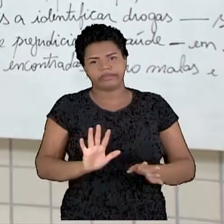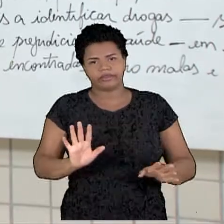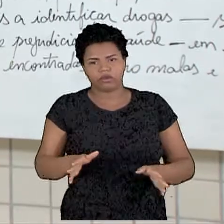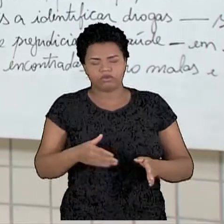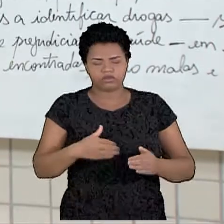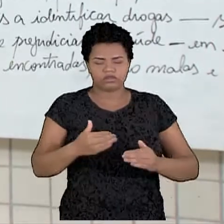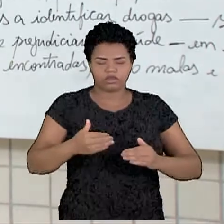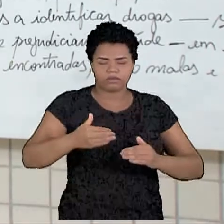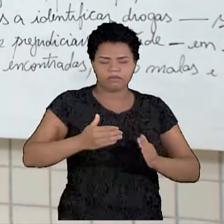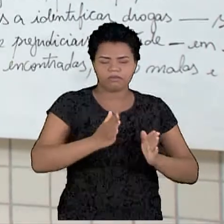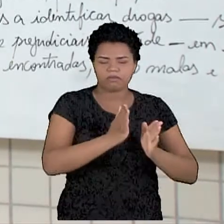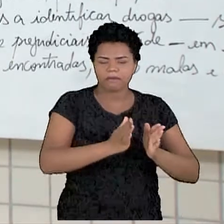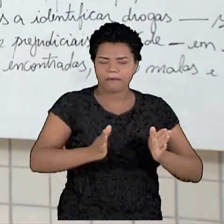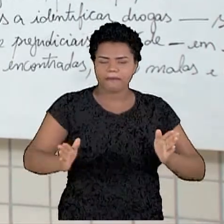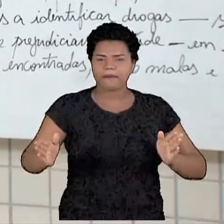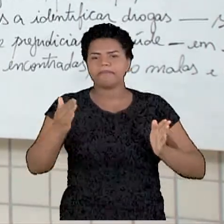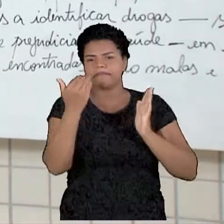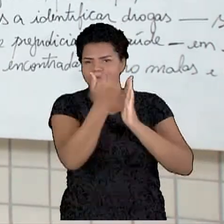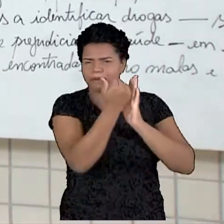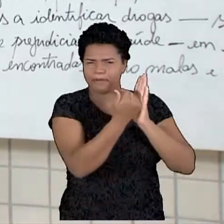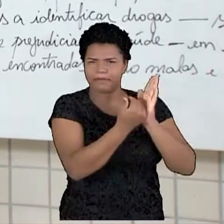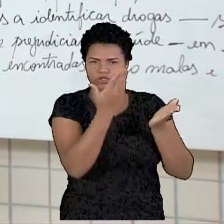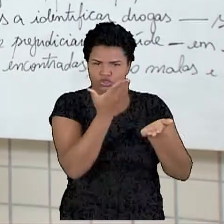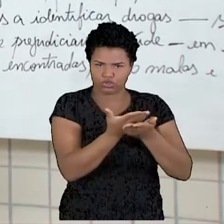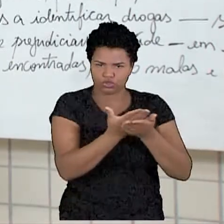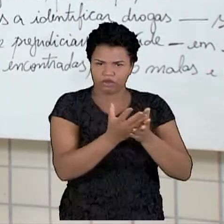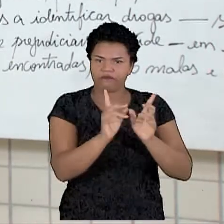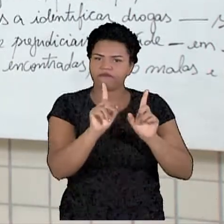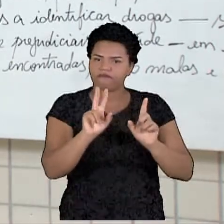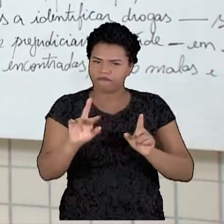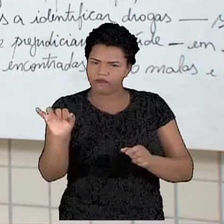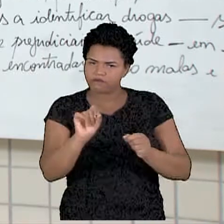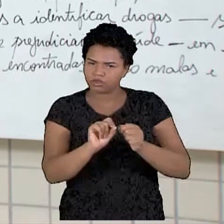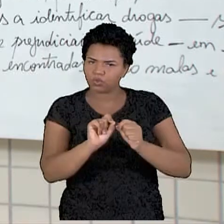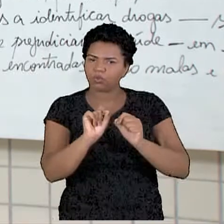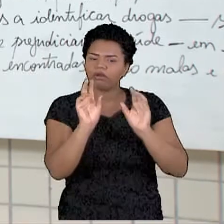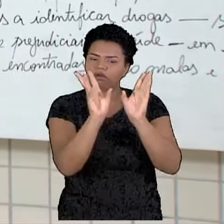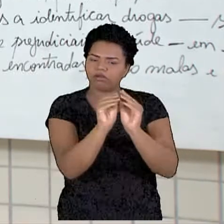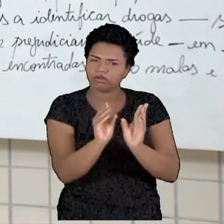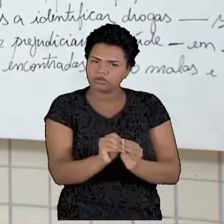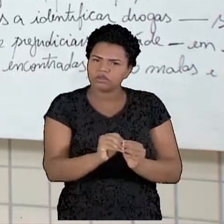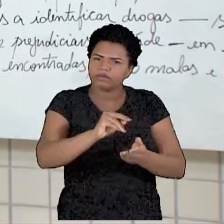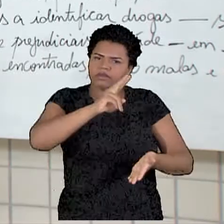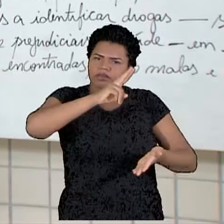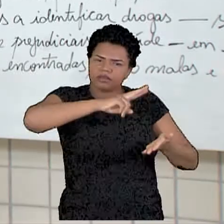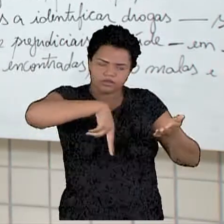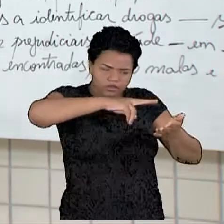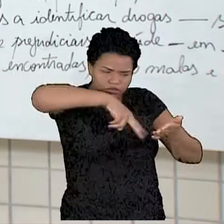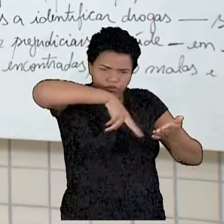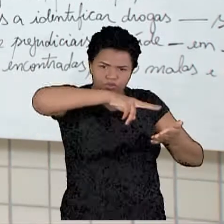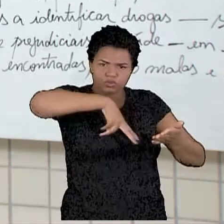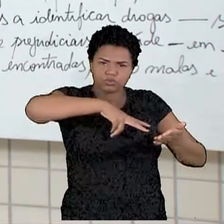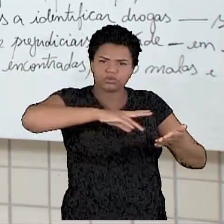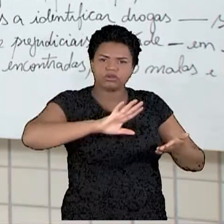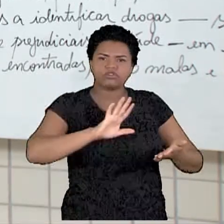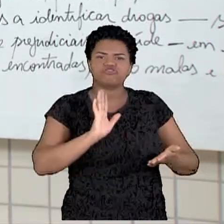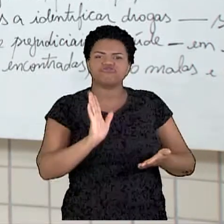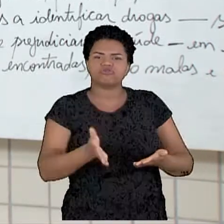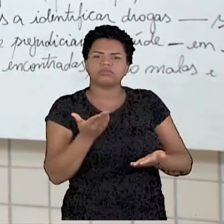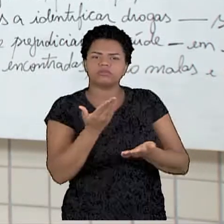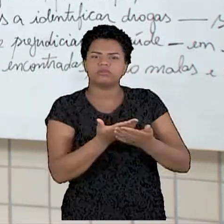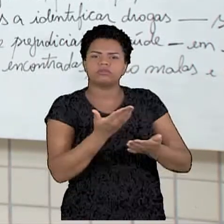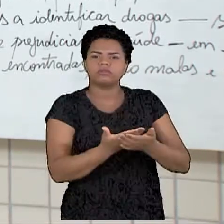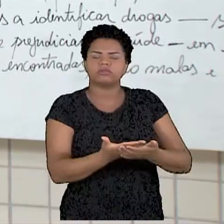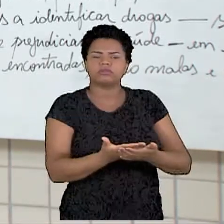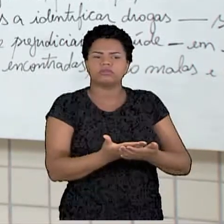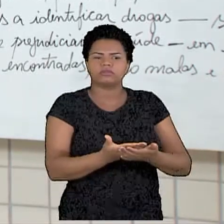de estudo de vocês e fazerem o quê? Um resumo. Vocês vão lá em leitura e ver o que foi trabalhado. Lá